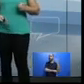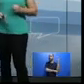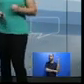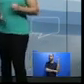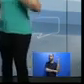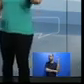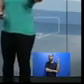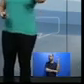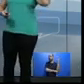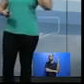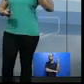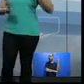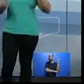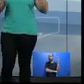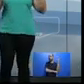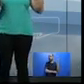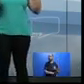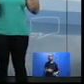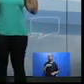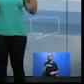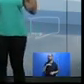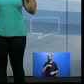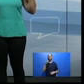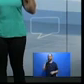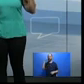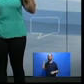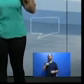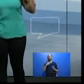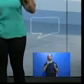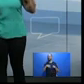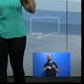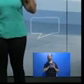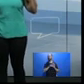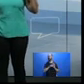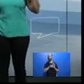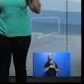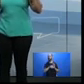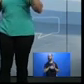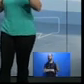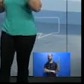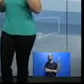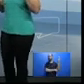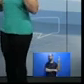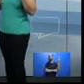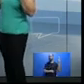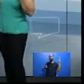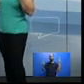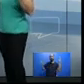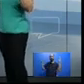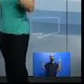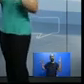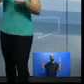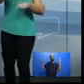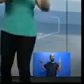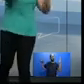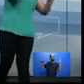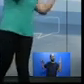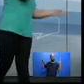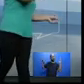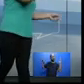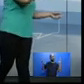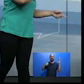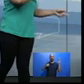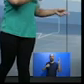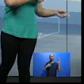assim, pessoal, os portugueses falaram assim, opa, eu posso roubar a madeira dos índios, vocês não. Não vem roubar o que eu